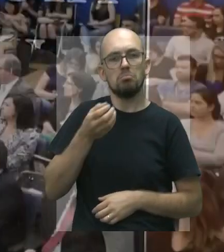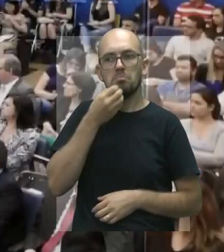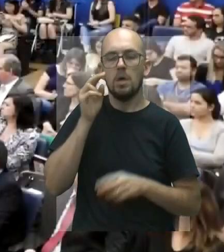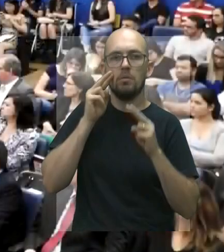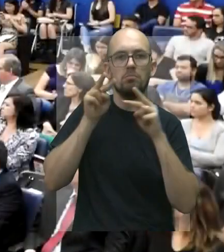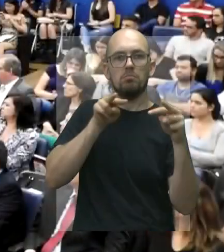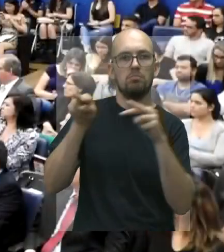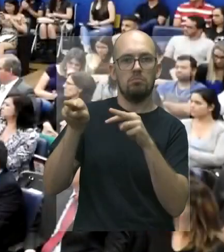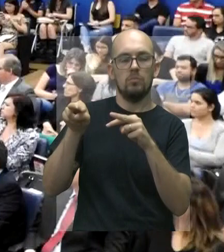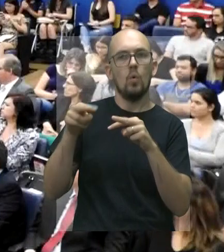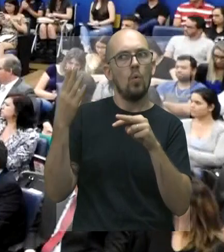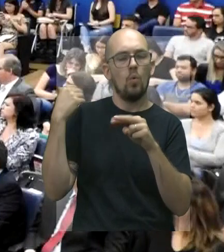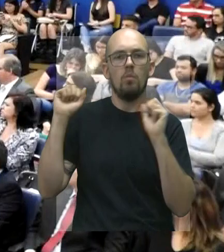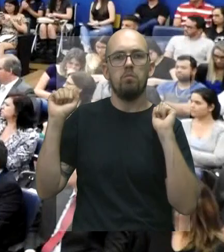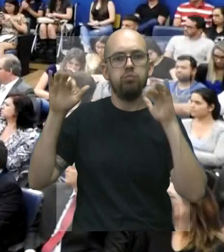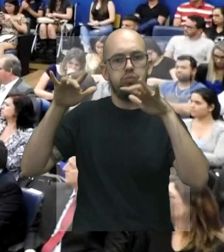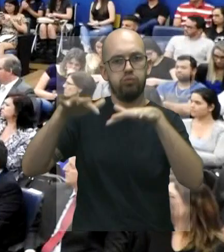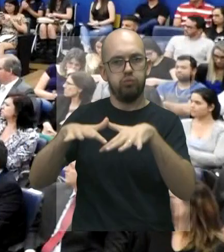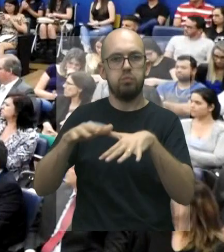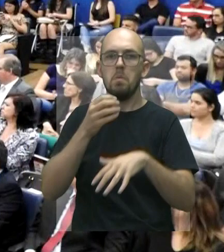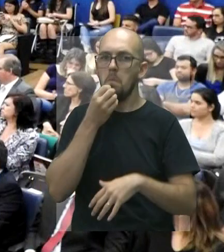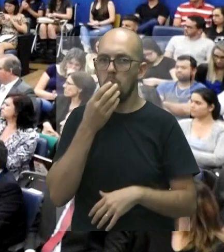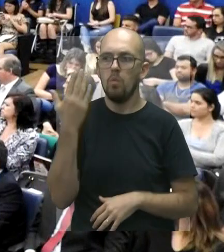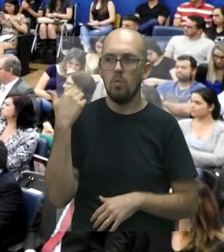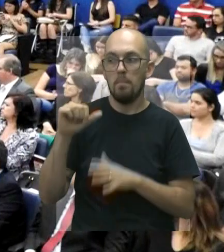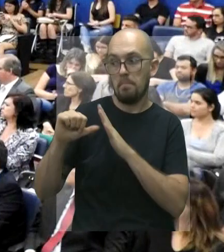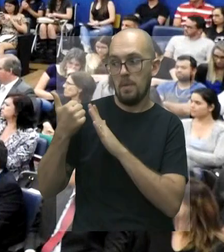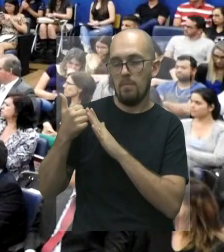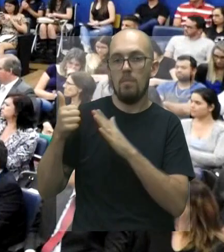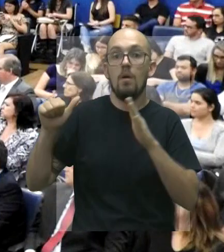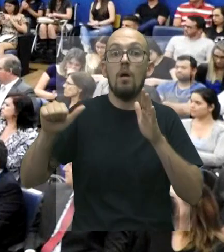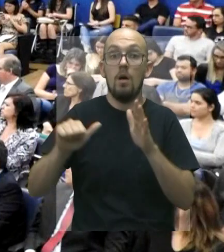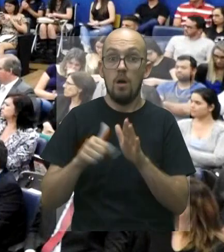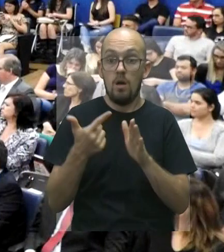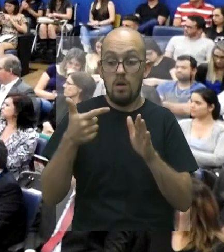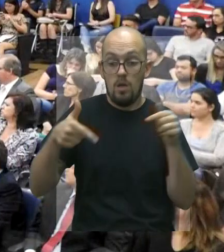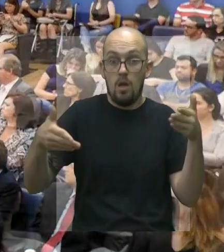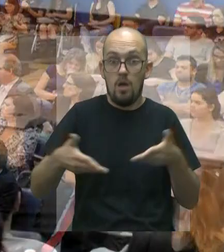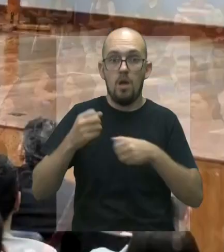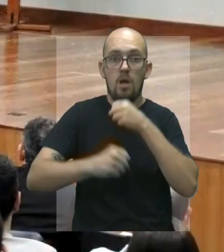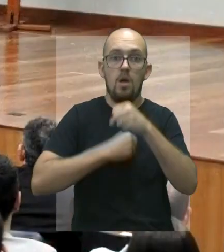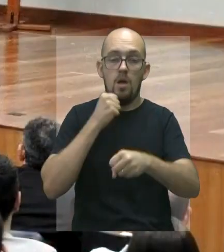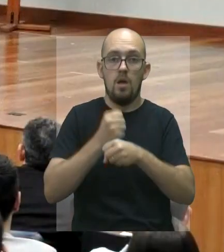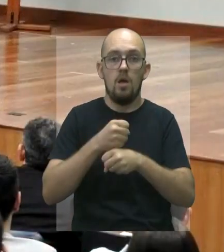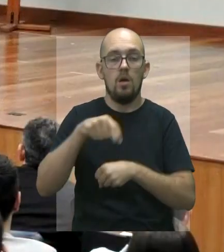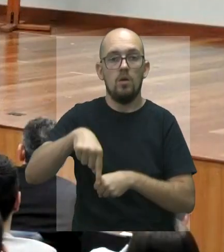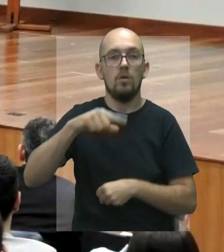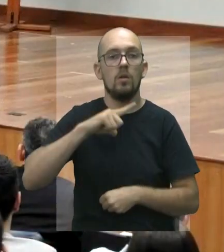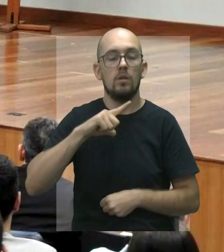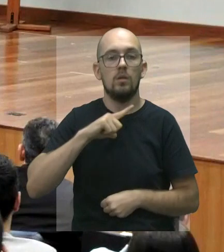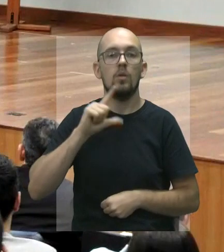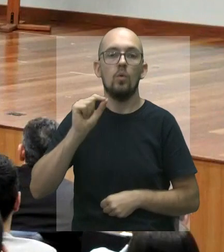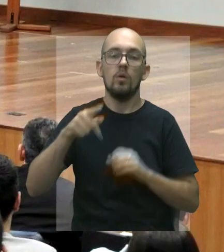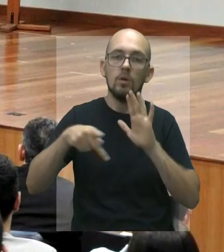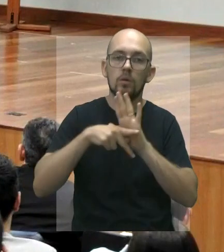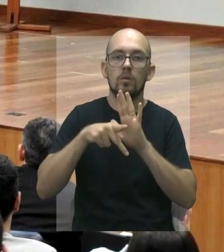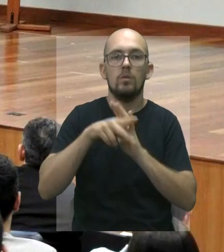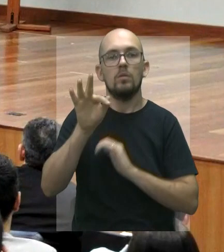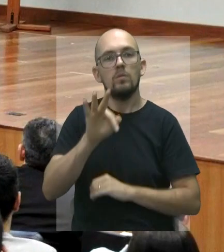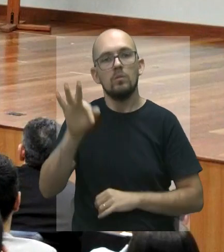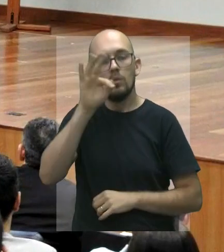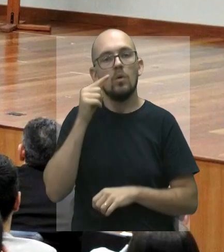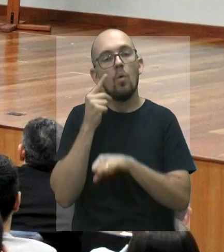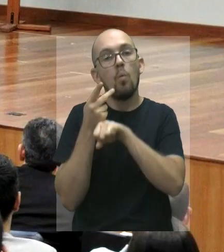visto na última edição que teve, né, essa primeira edição, e esse ano, então, a própria faculdade